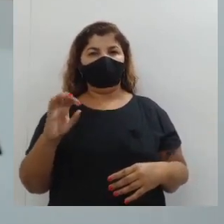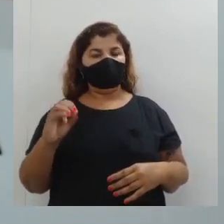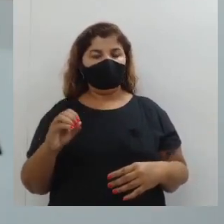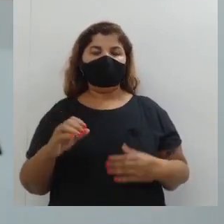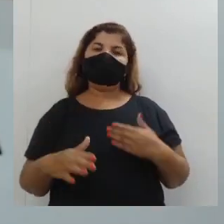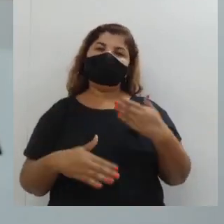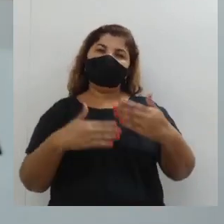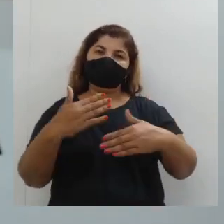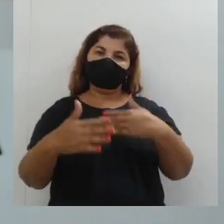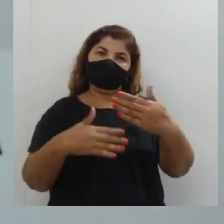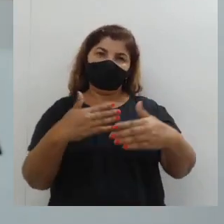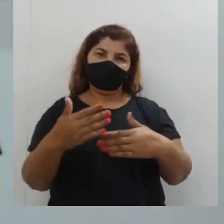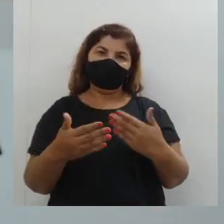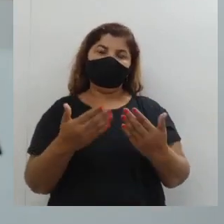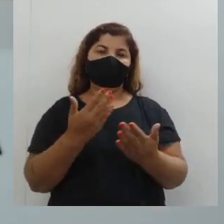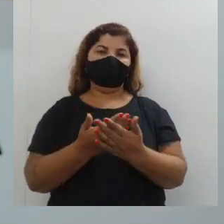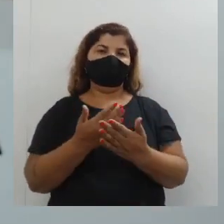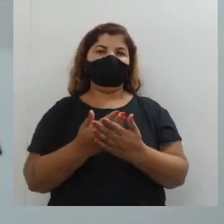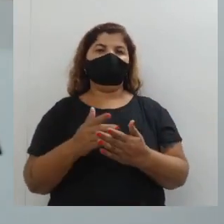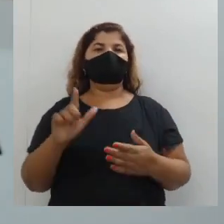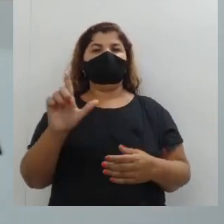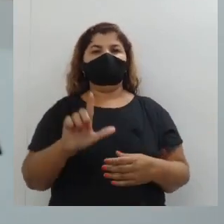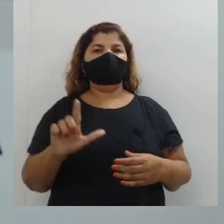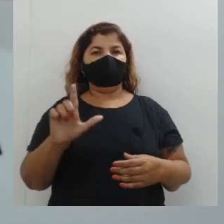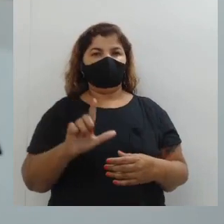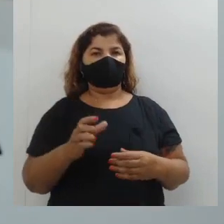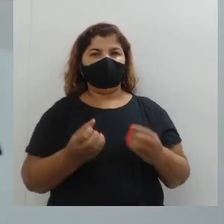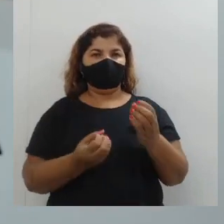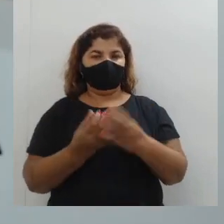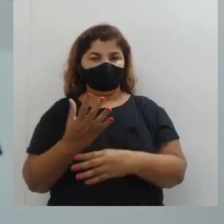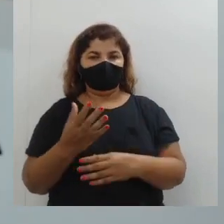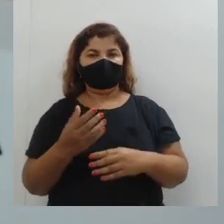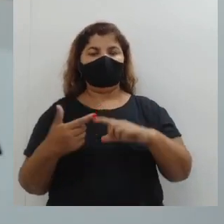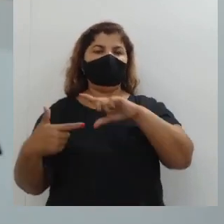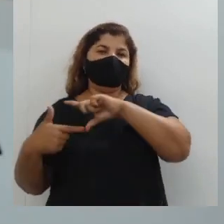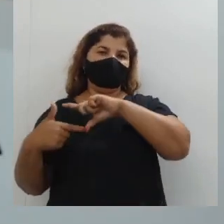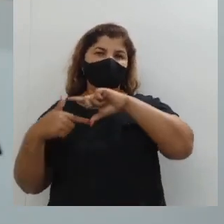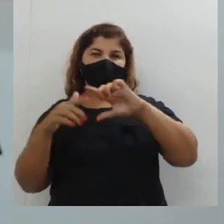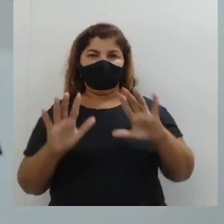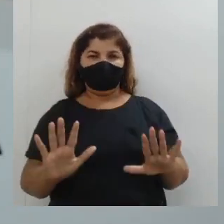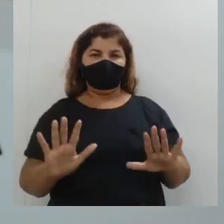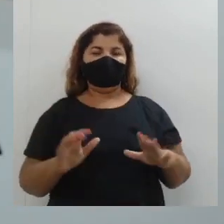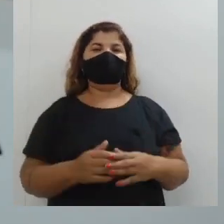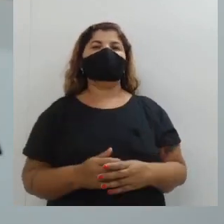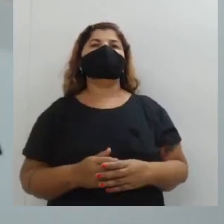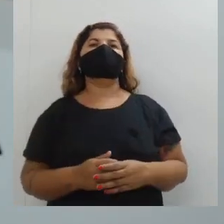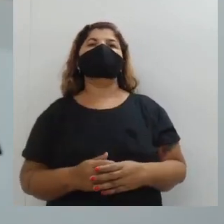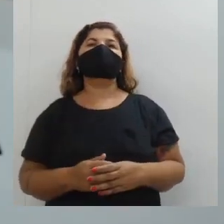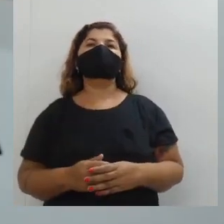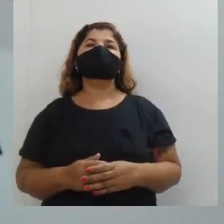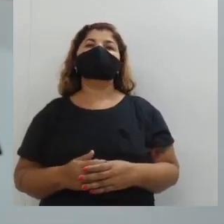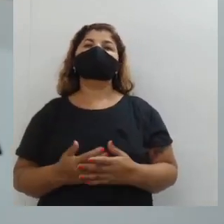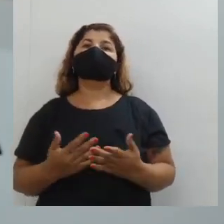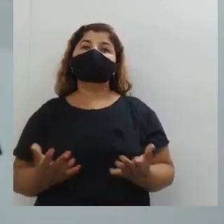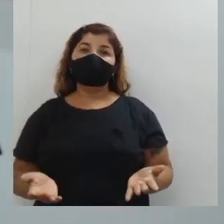prosseguimento à escola literária que vai acontecer, que é o modernismo. Na verdade,